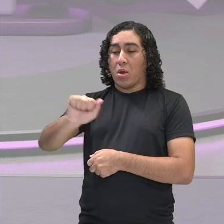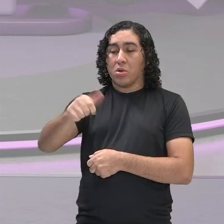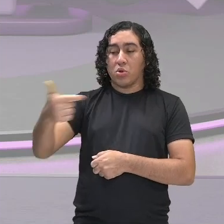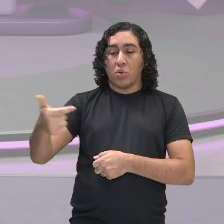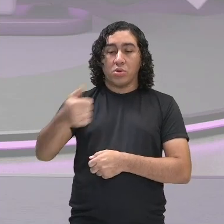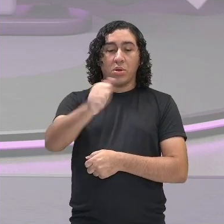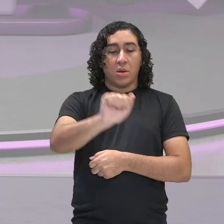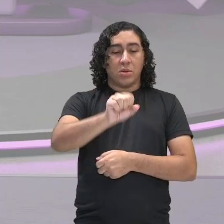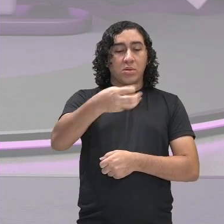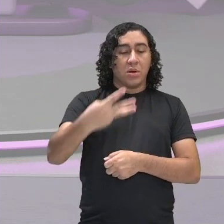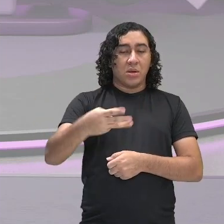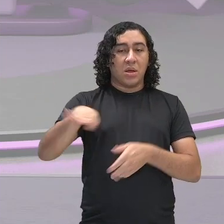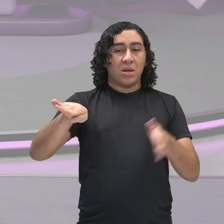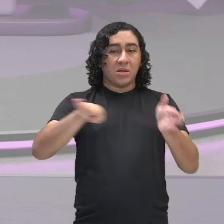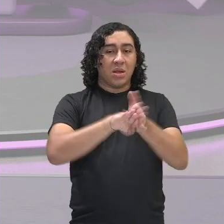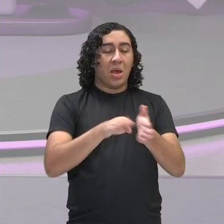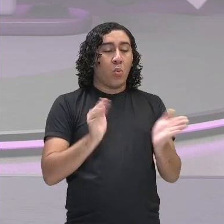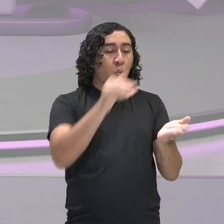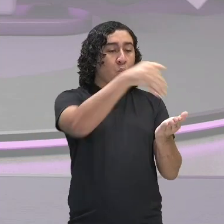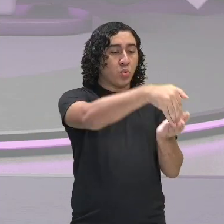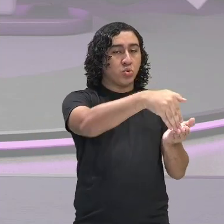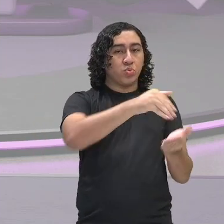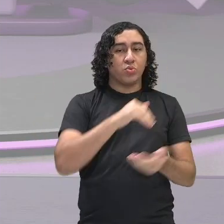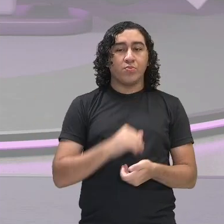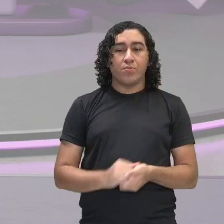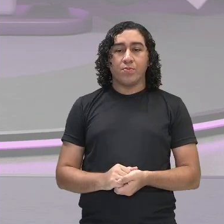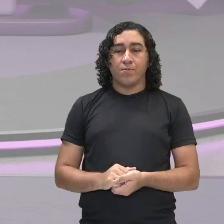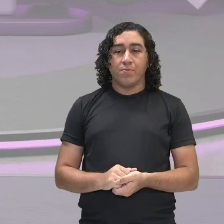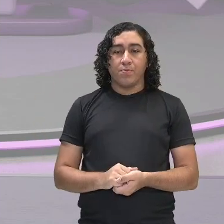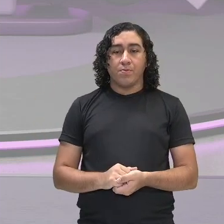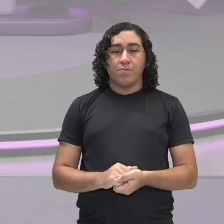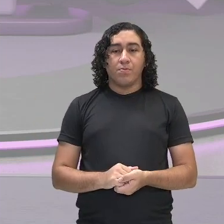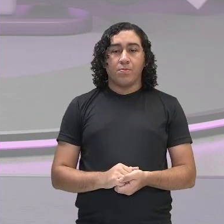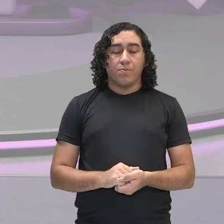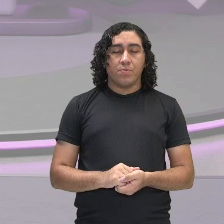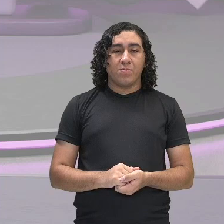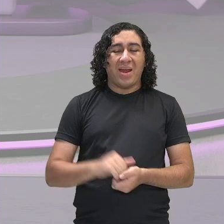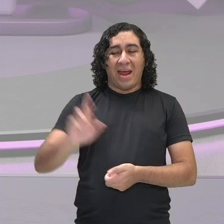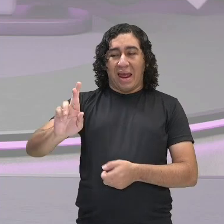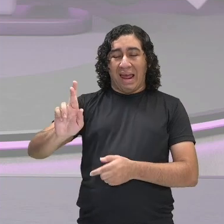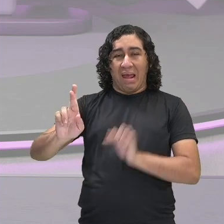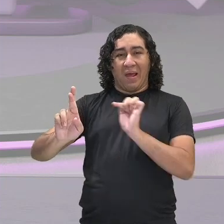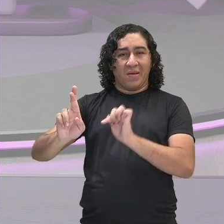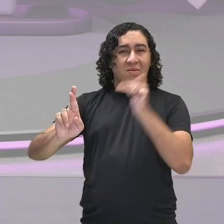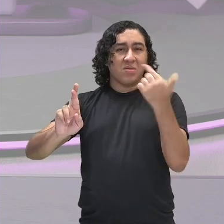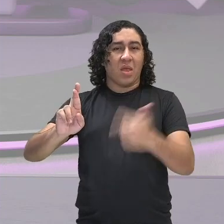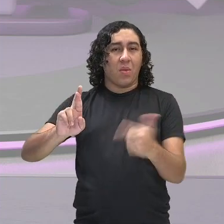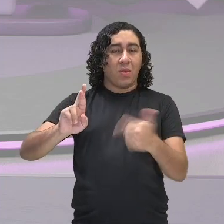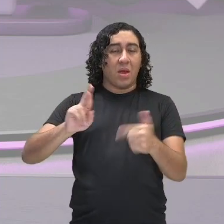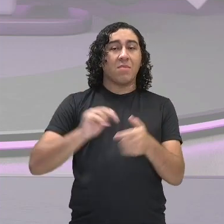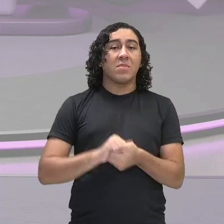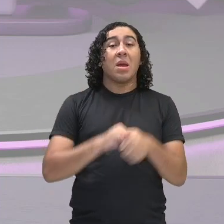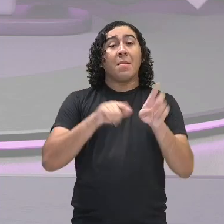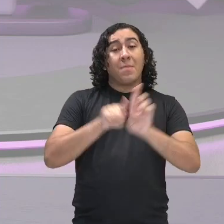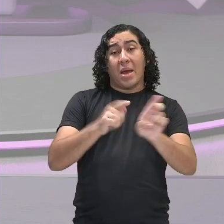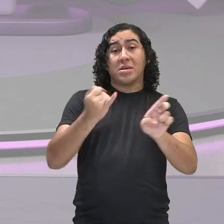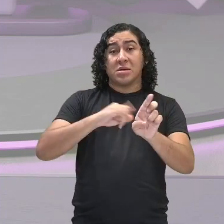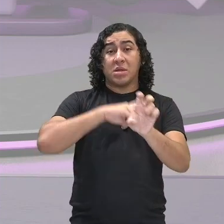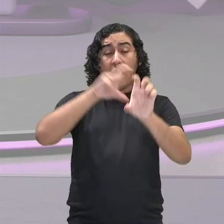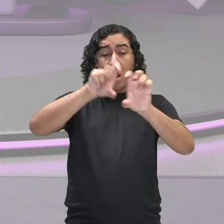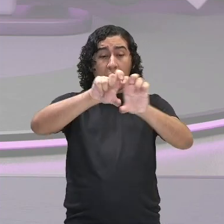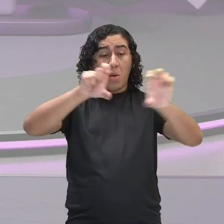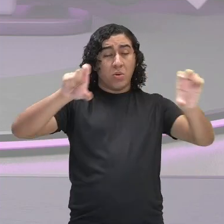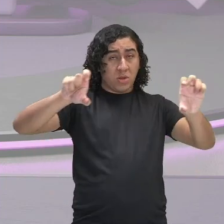né? E até ali o último termo. Não foi dada a razão. Mas com essa sequência numérica eu consigo determinar a